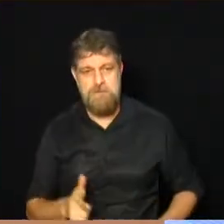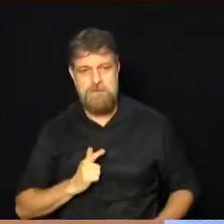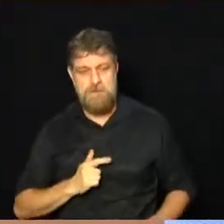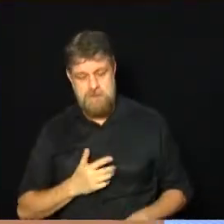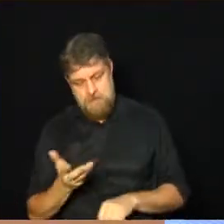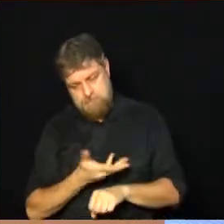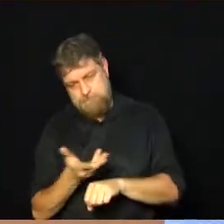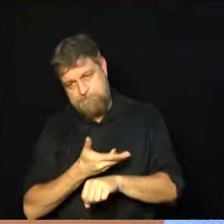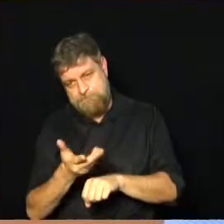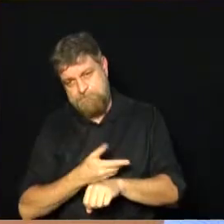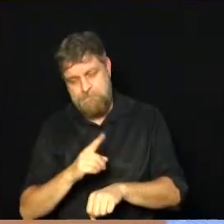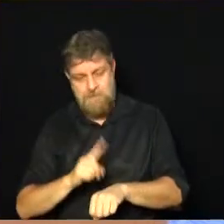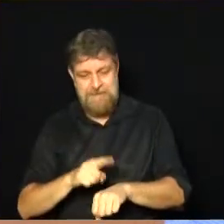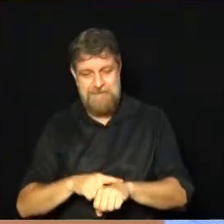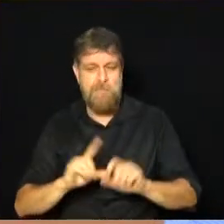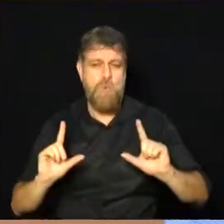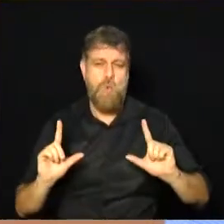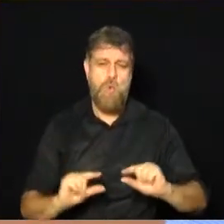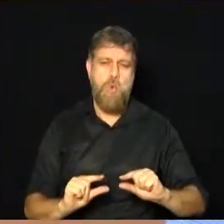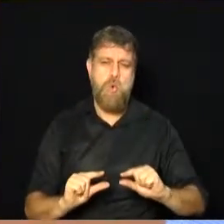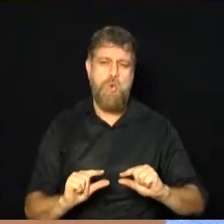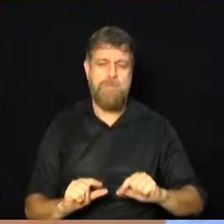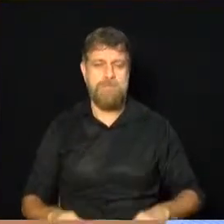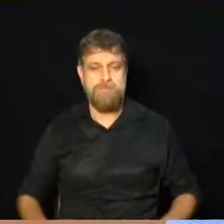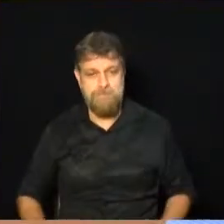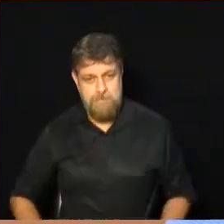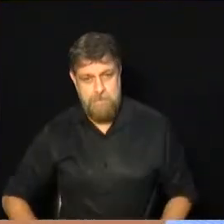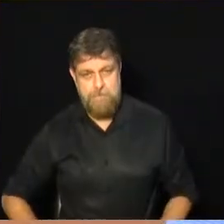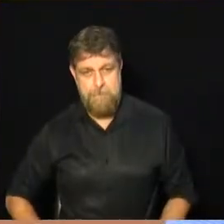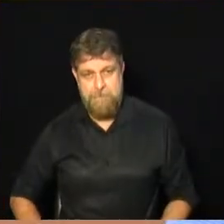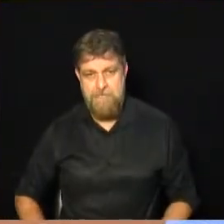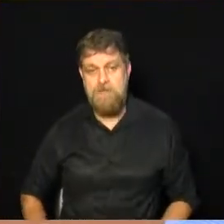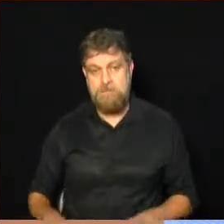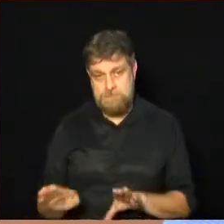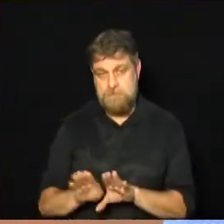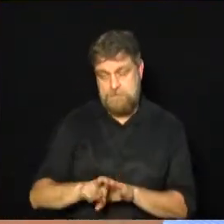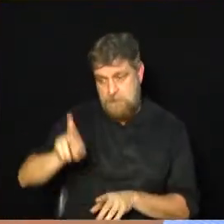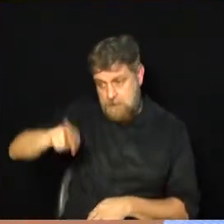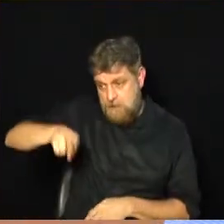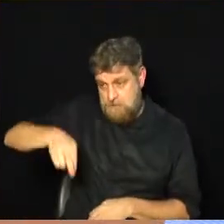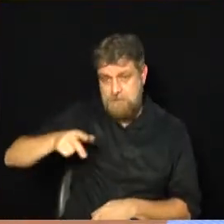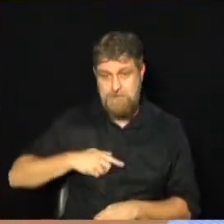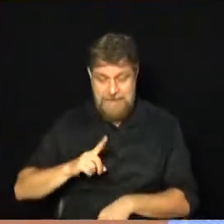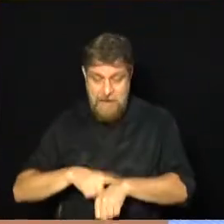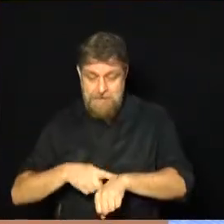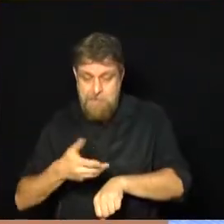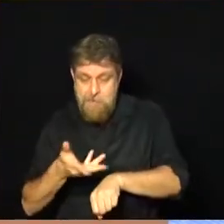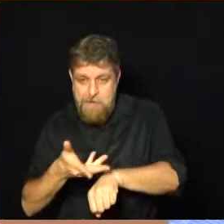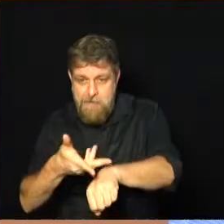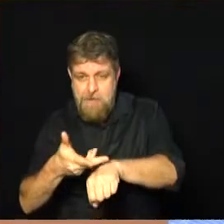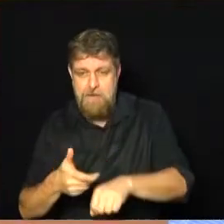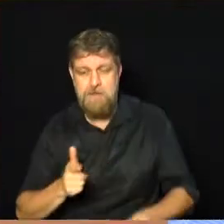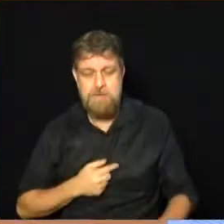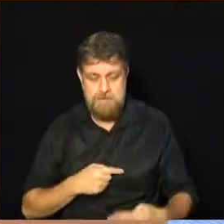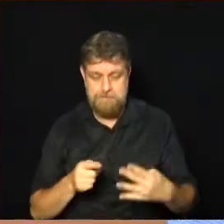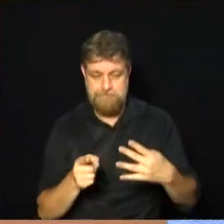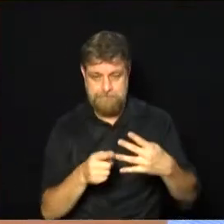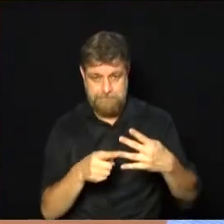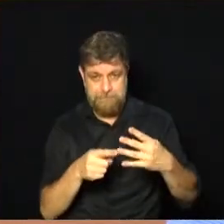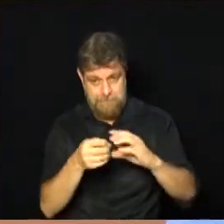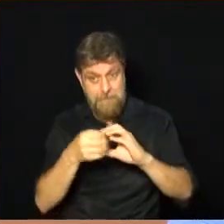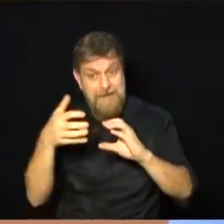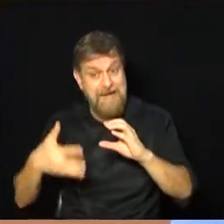agiliza, reduz o tempo de viagem. Essa é uma das razões de reduzir o tempo de viagem. Então, essa é uma outra característica do